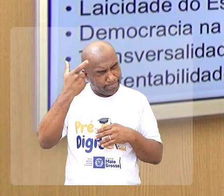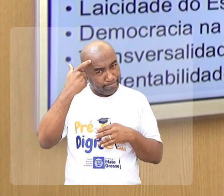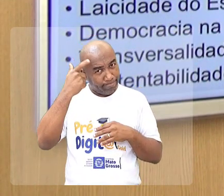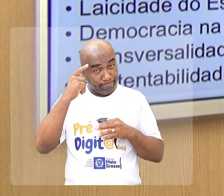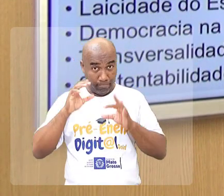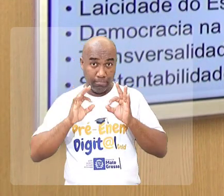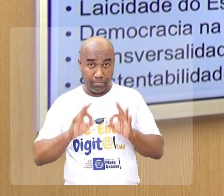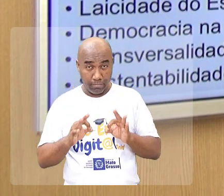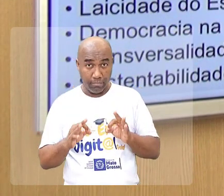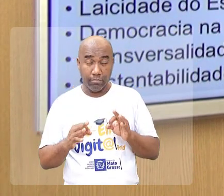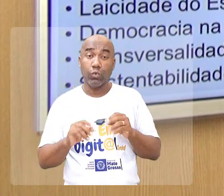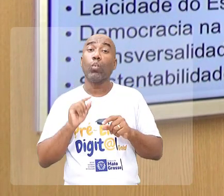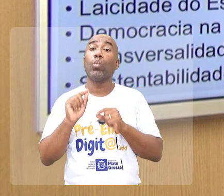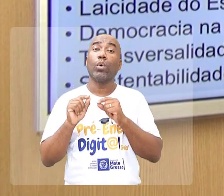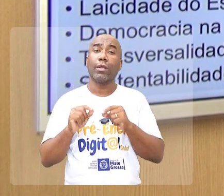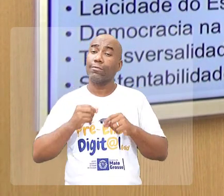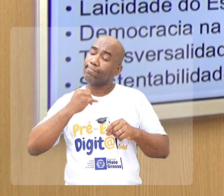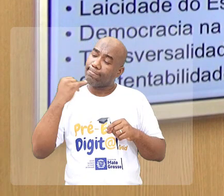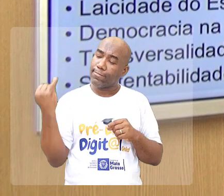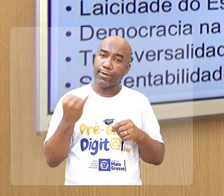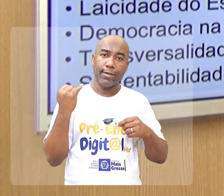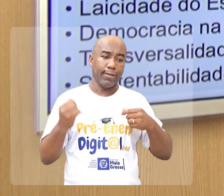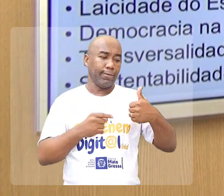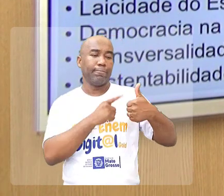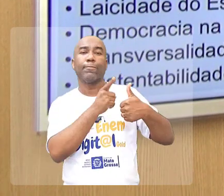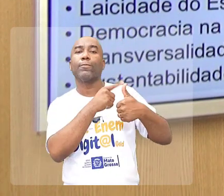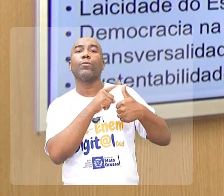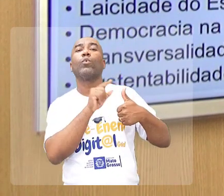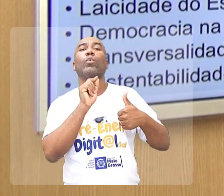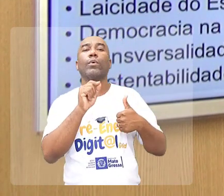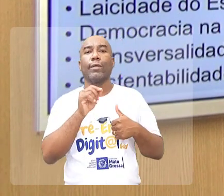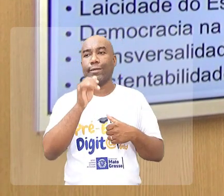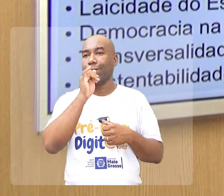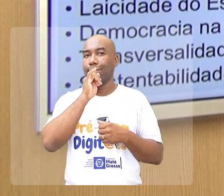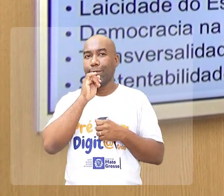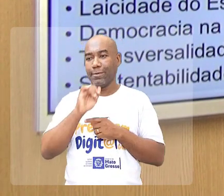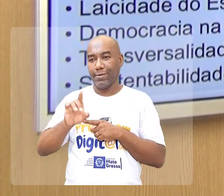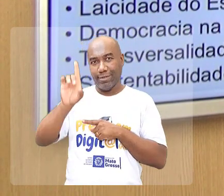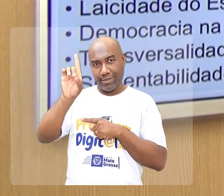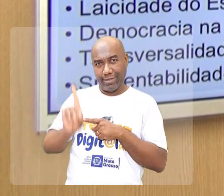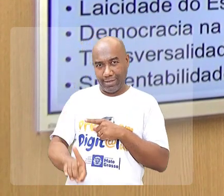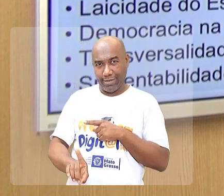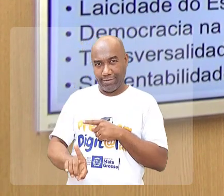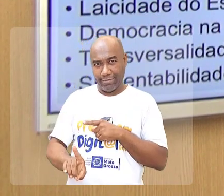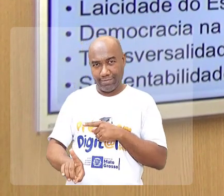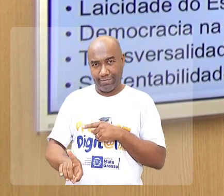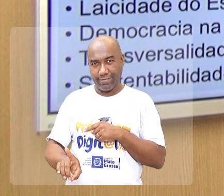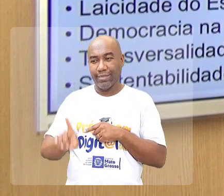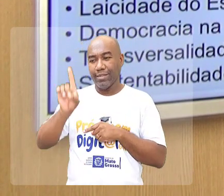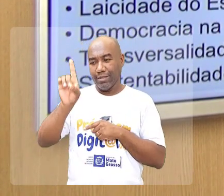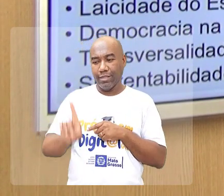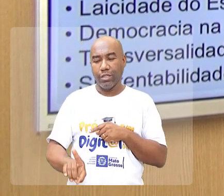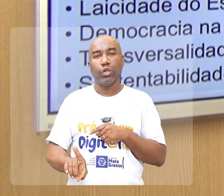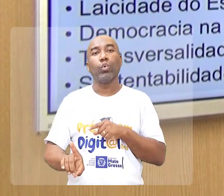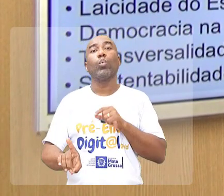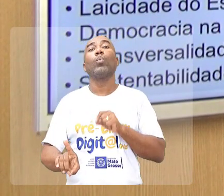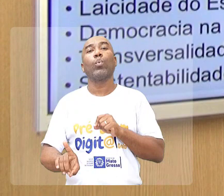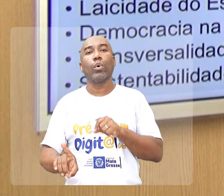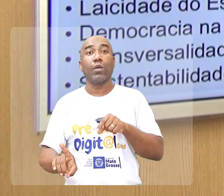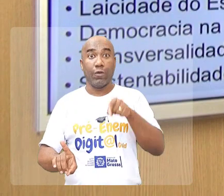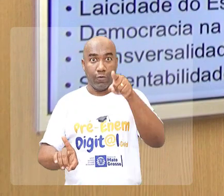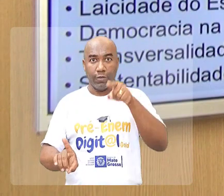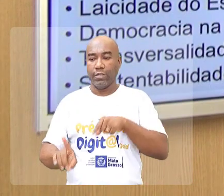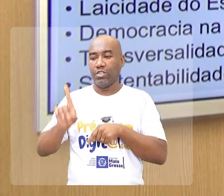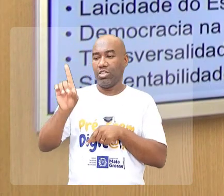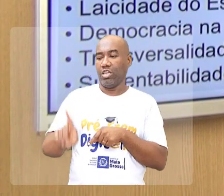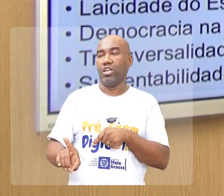gravando, vamos lá? Primeiro de tudo, direitos humanos não é invenção de direita